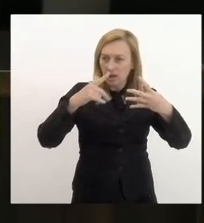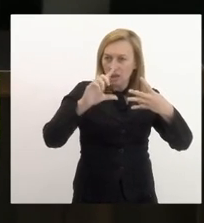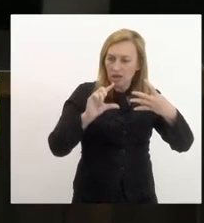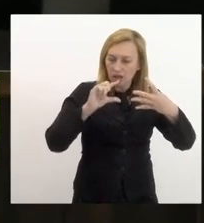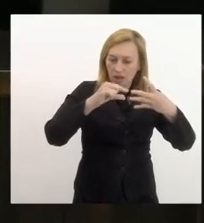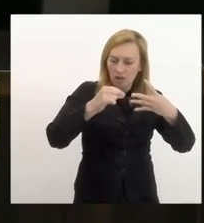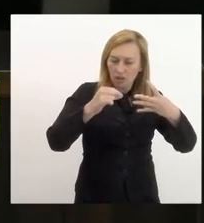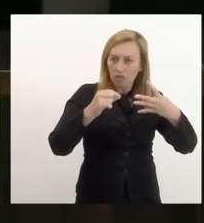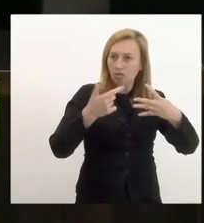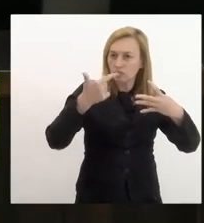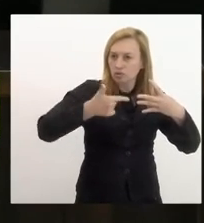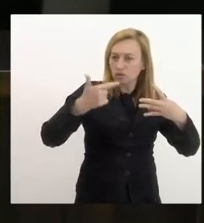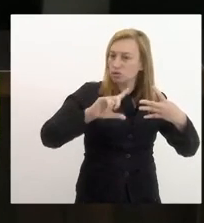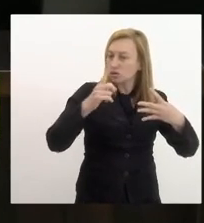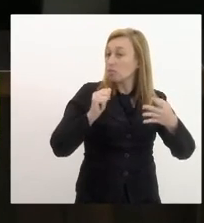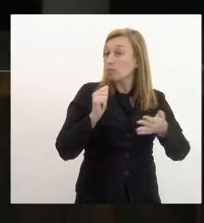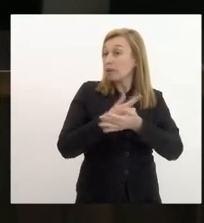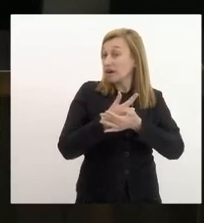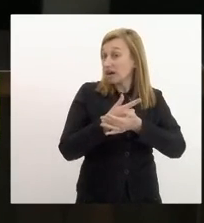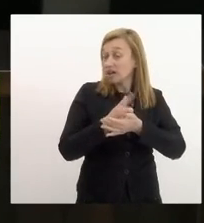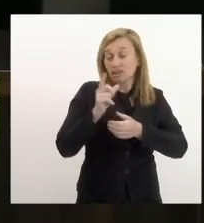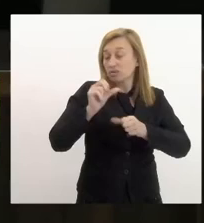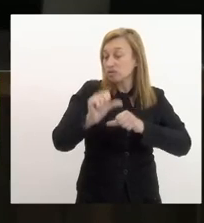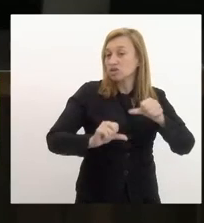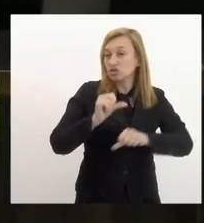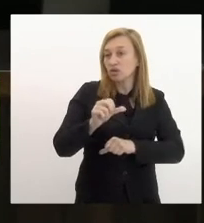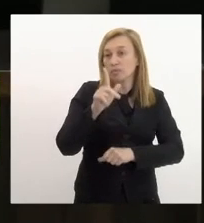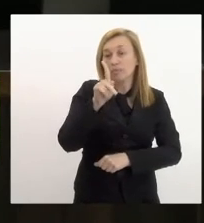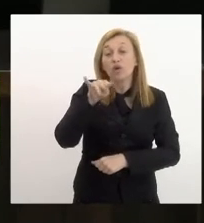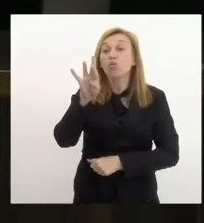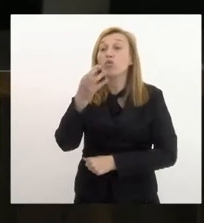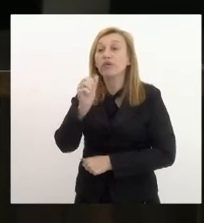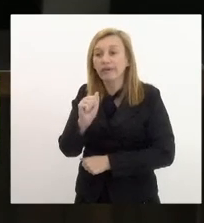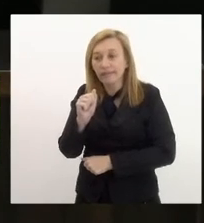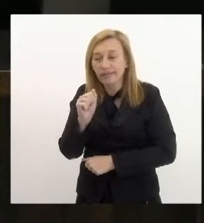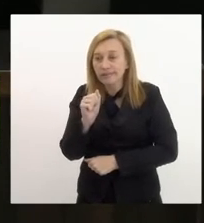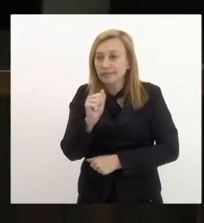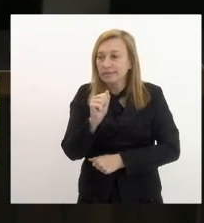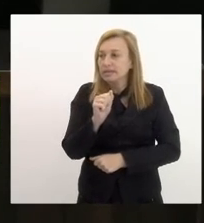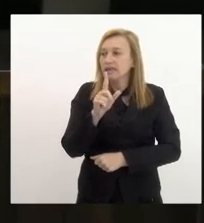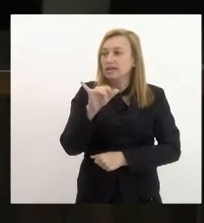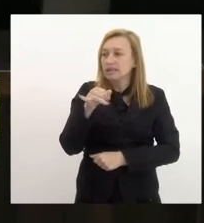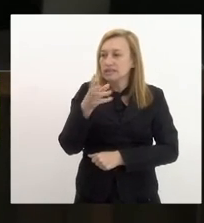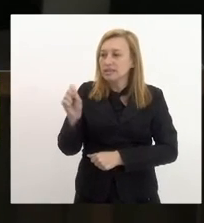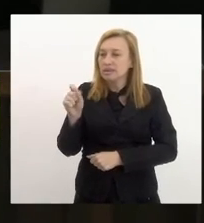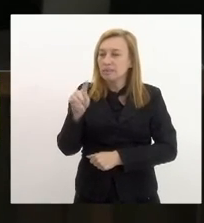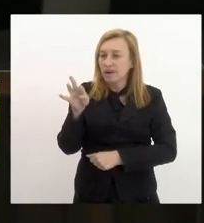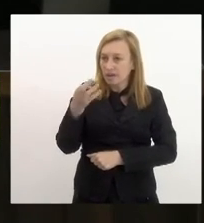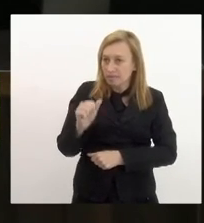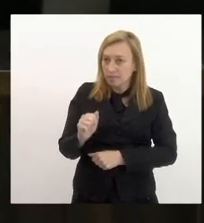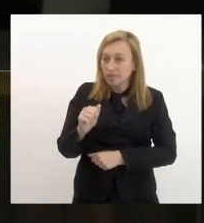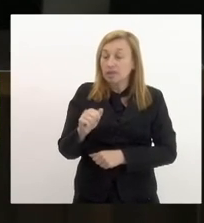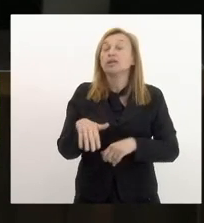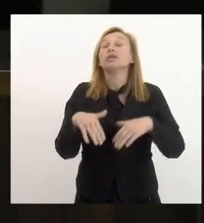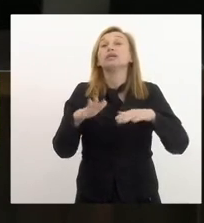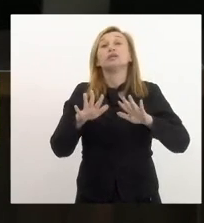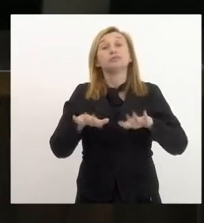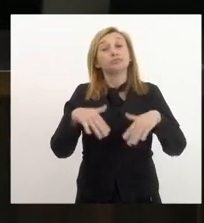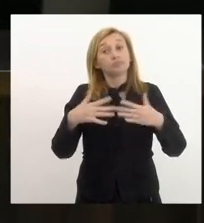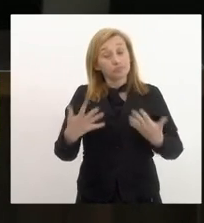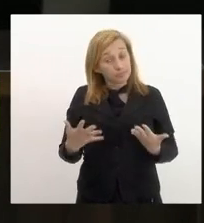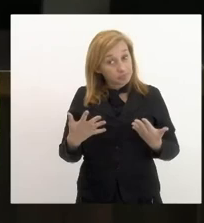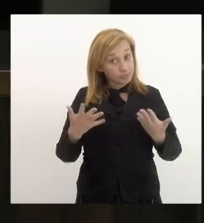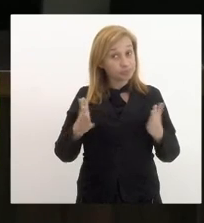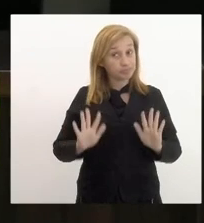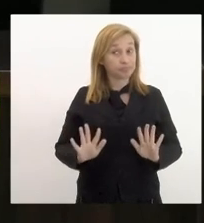não pagar não transformar em pecúnia a licença-prêmio por via de